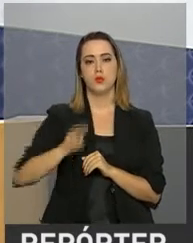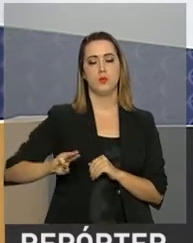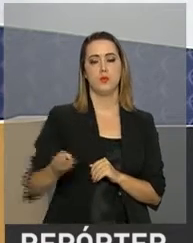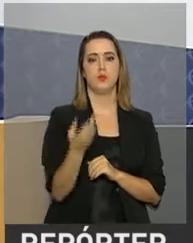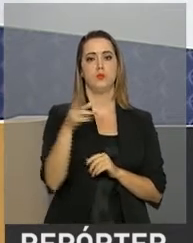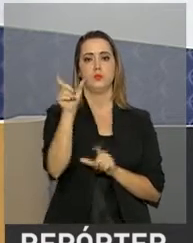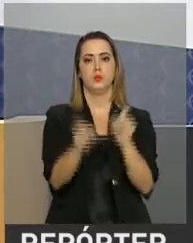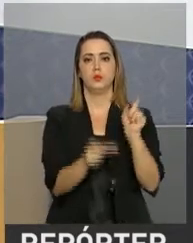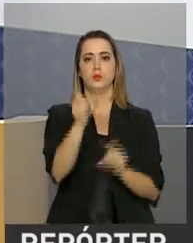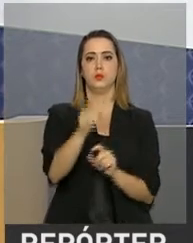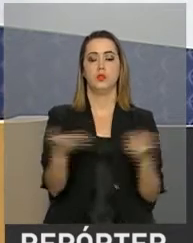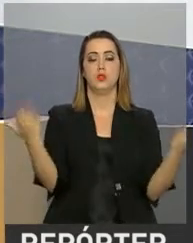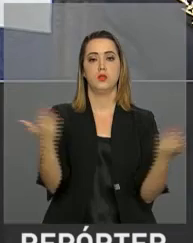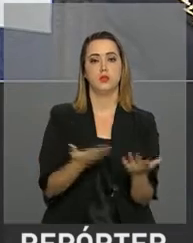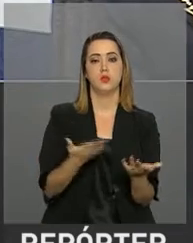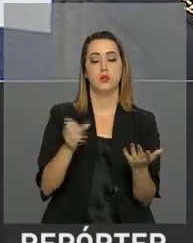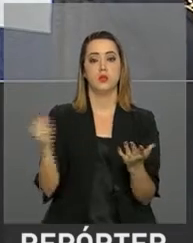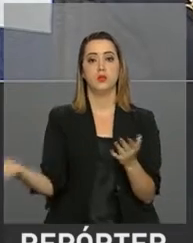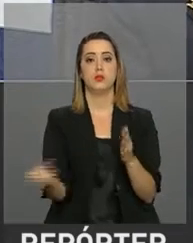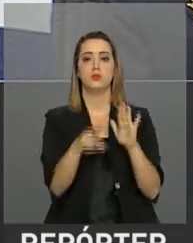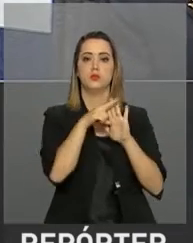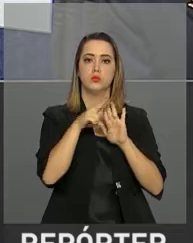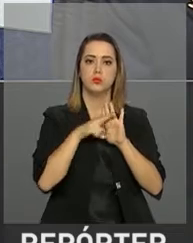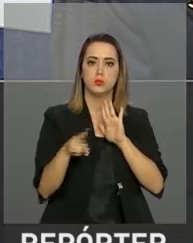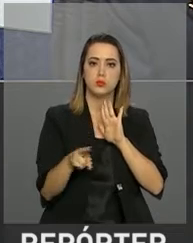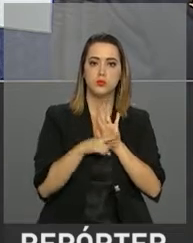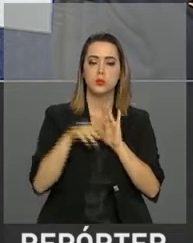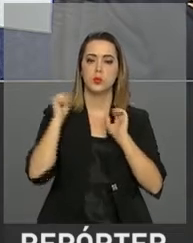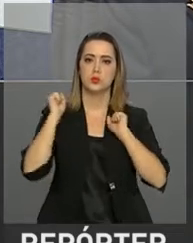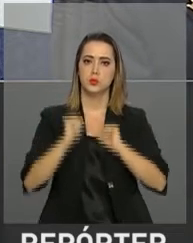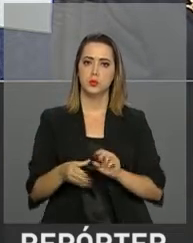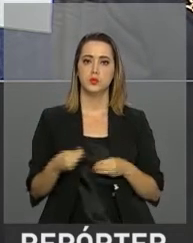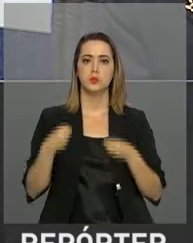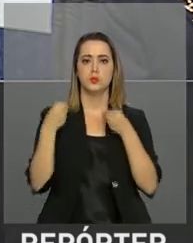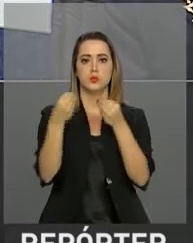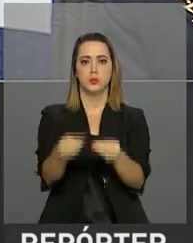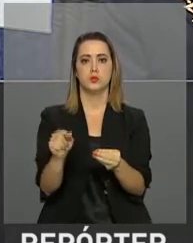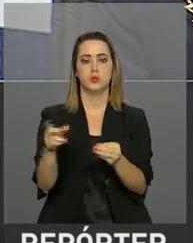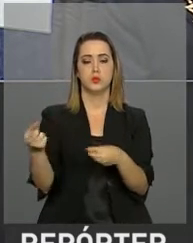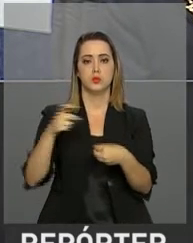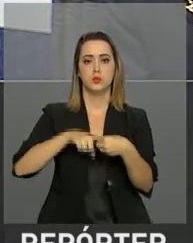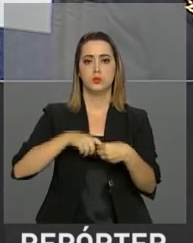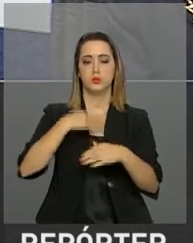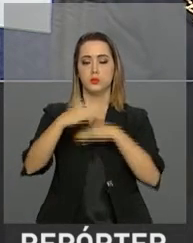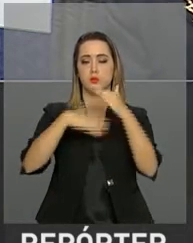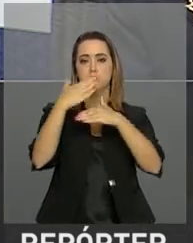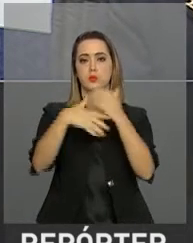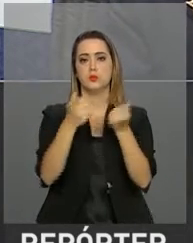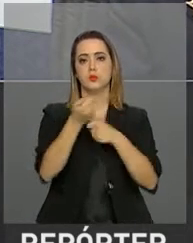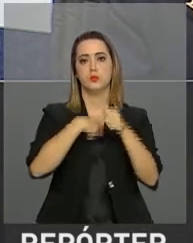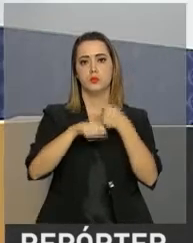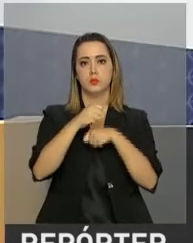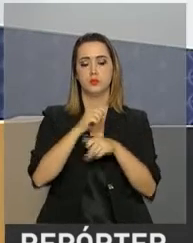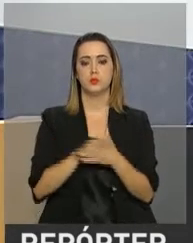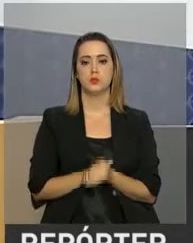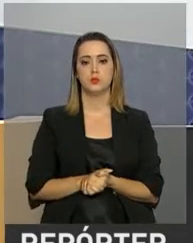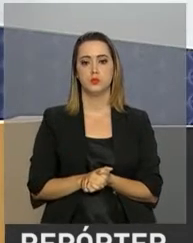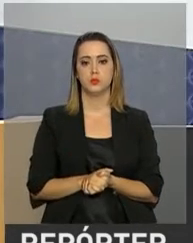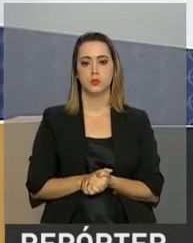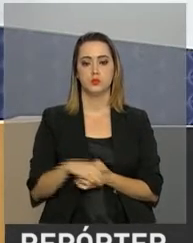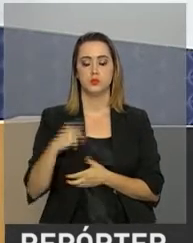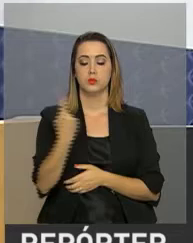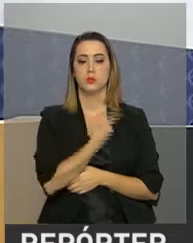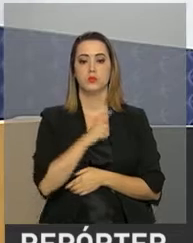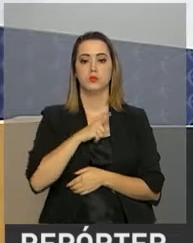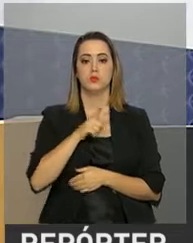pessoas, e que a atualização das leis trabalhistas pode garantir a retomada do crescimento econômico. Nós